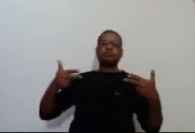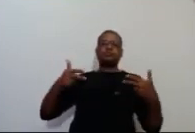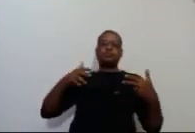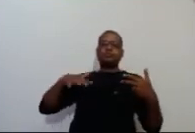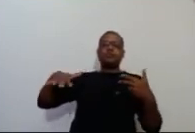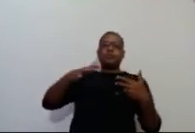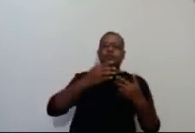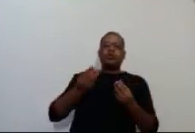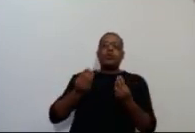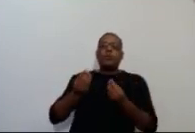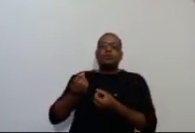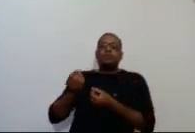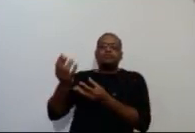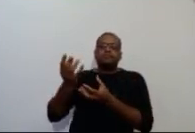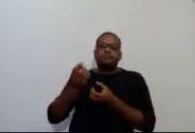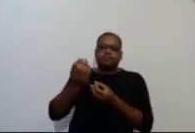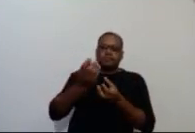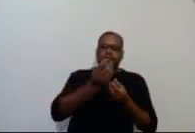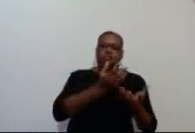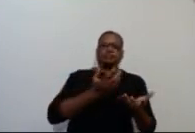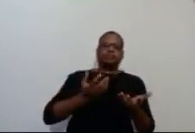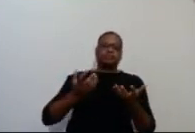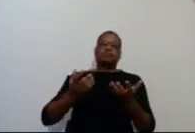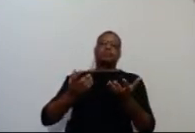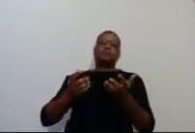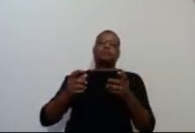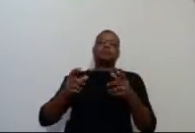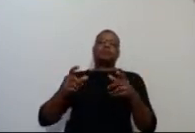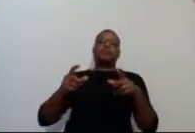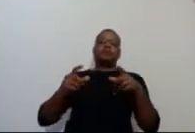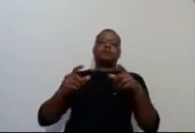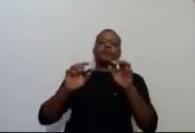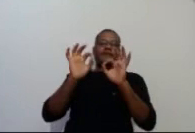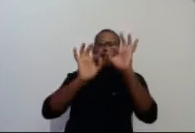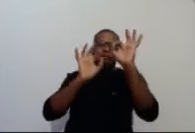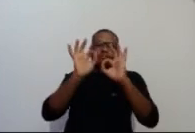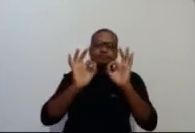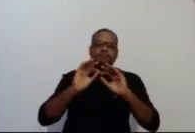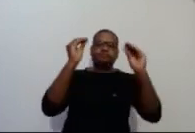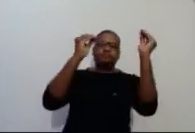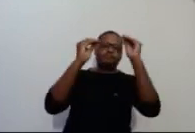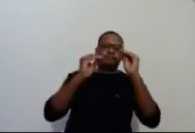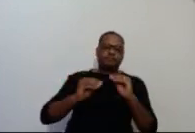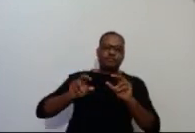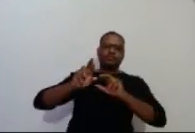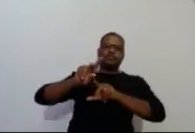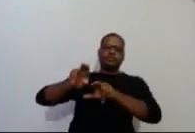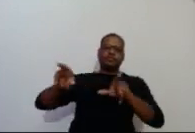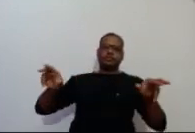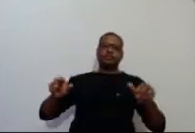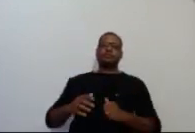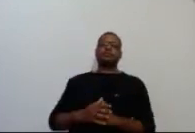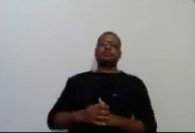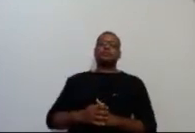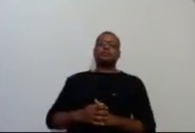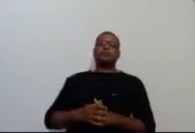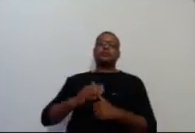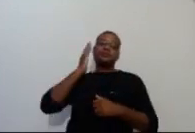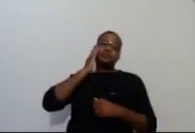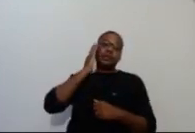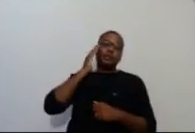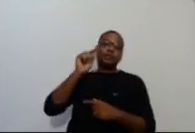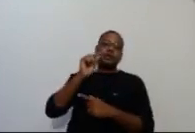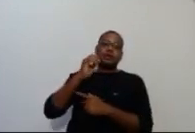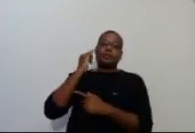oferta e desenhos de ofertas diferenciados. Então, a educação à distância, a rede,